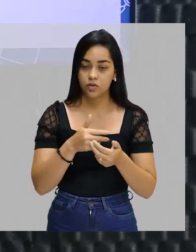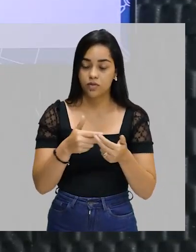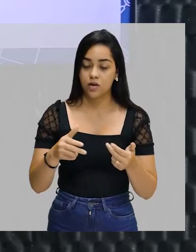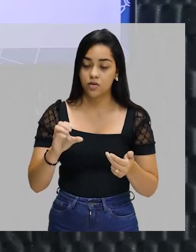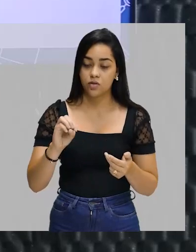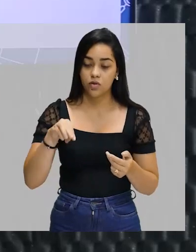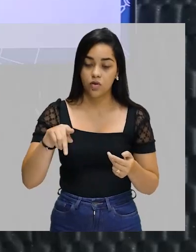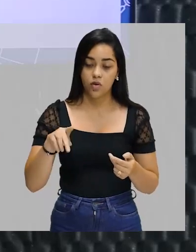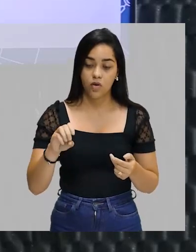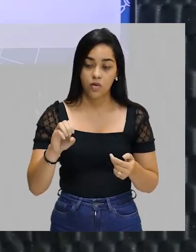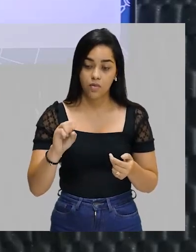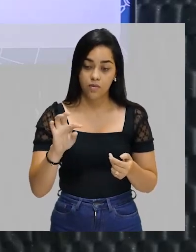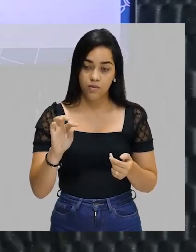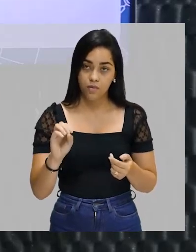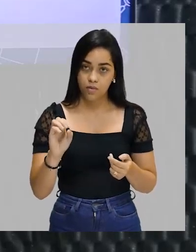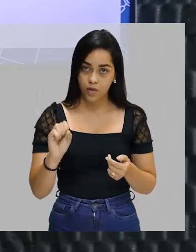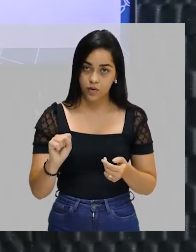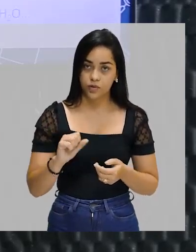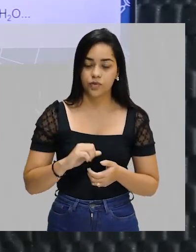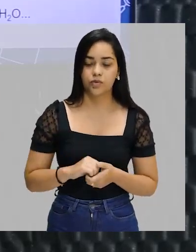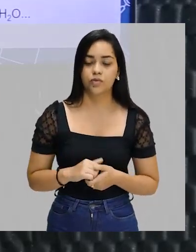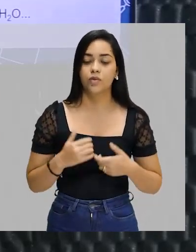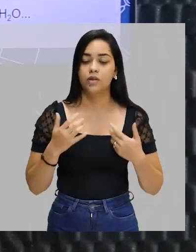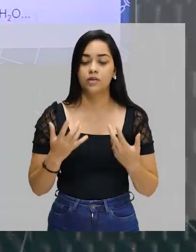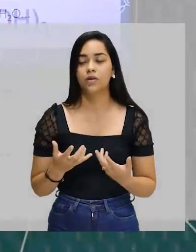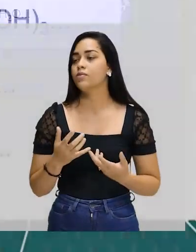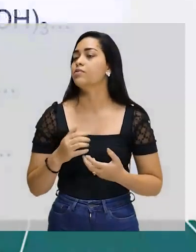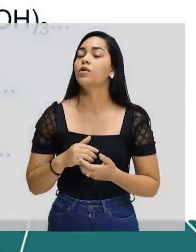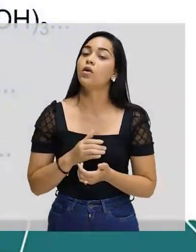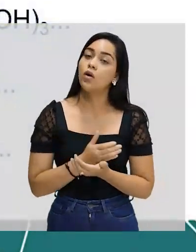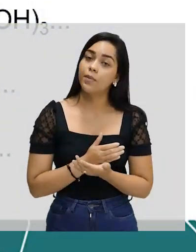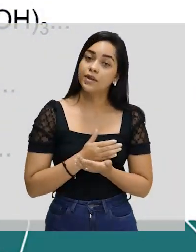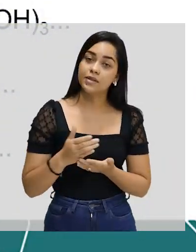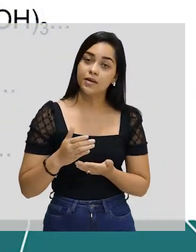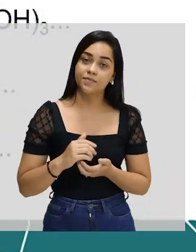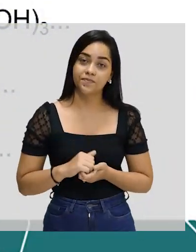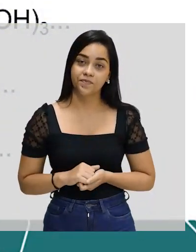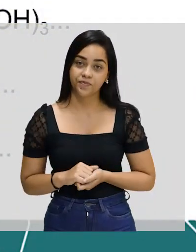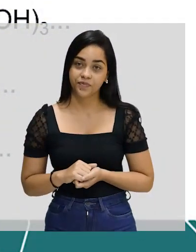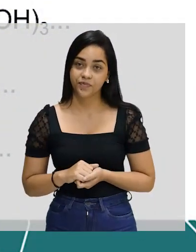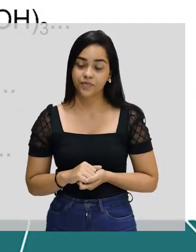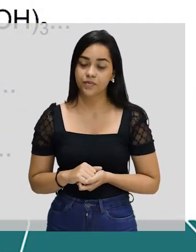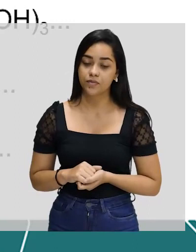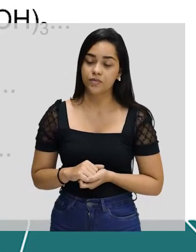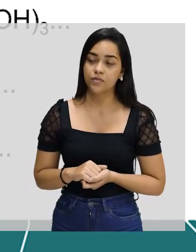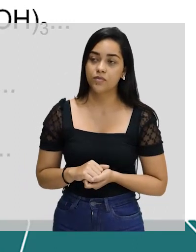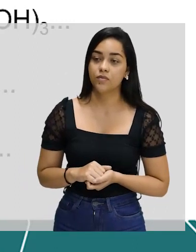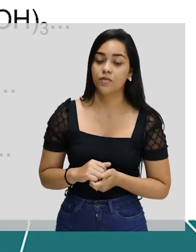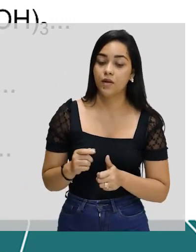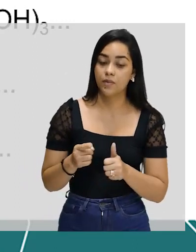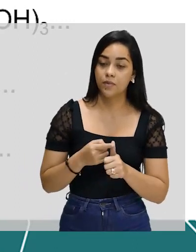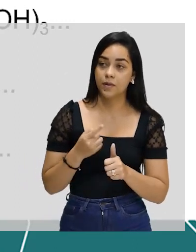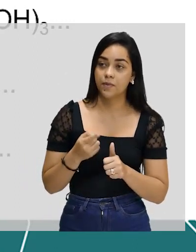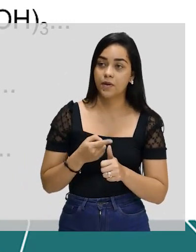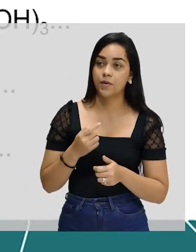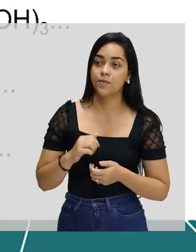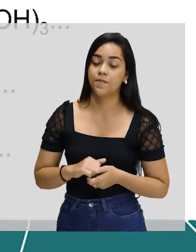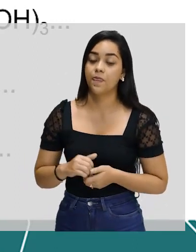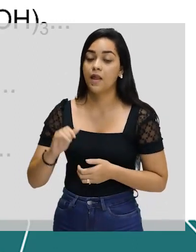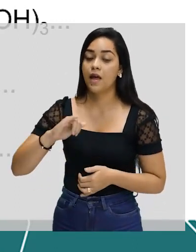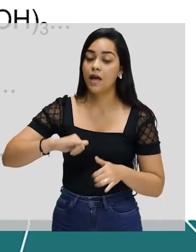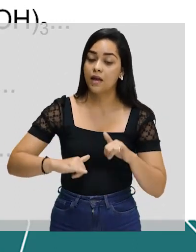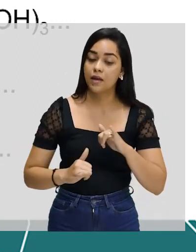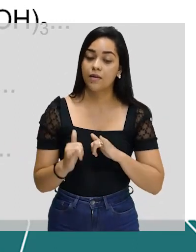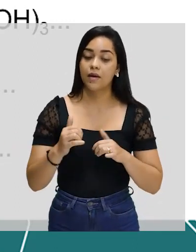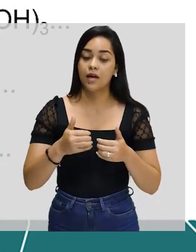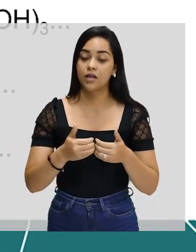compostos orgânicos. Show de bola, turminha? Então vamos começar. Olha só. Primeiramente, a química